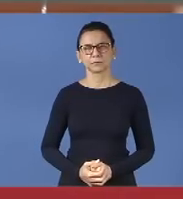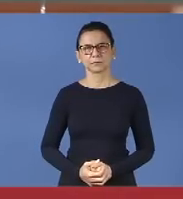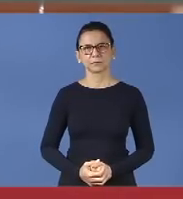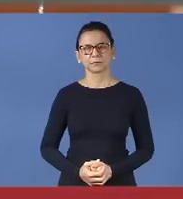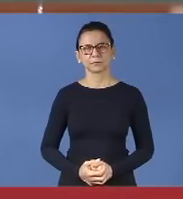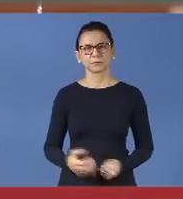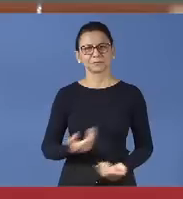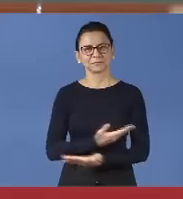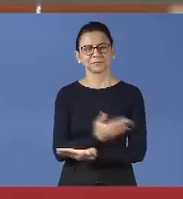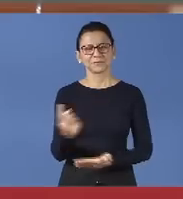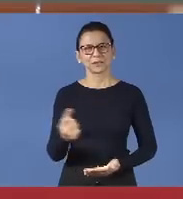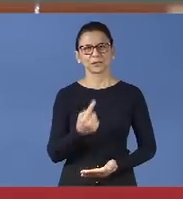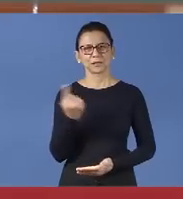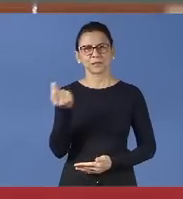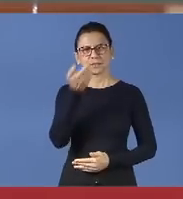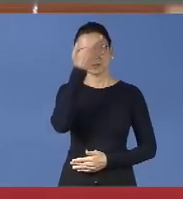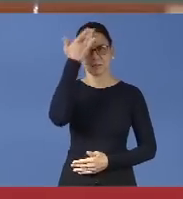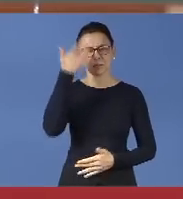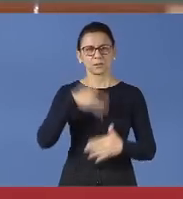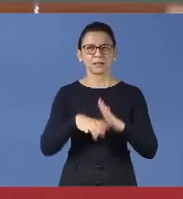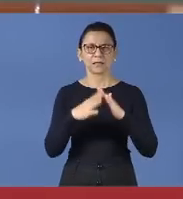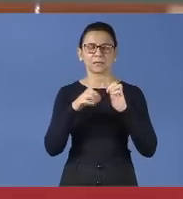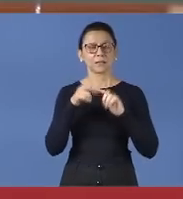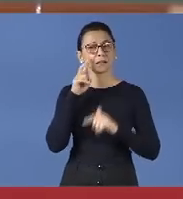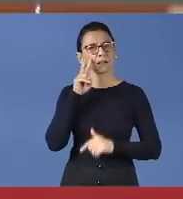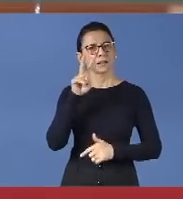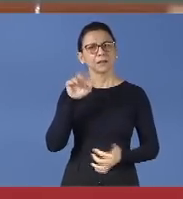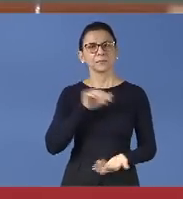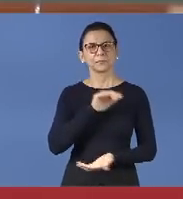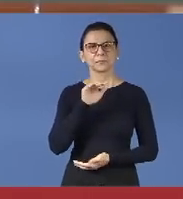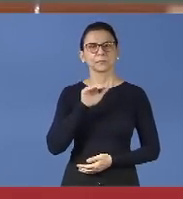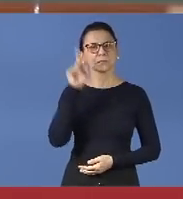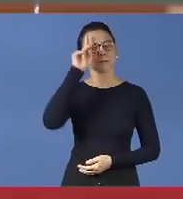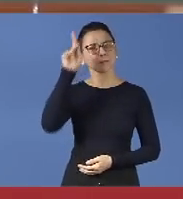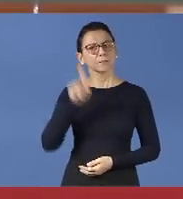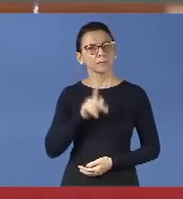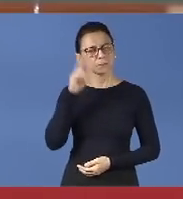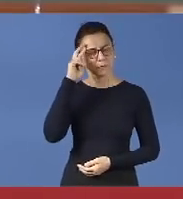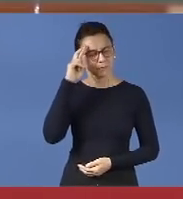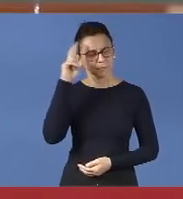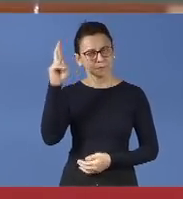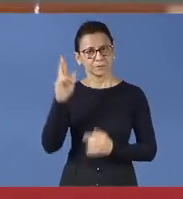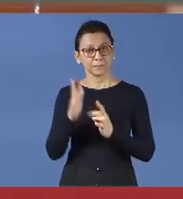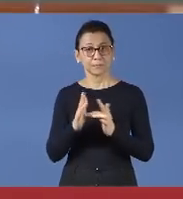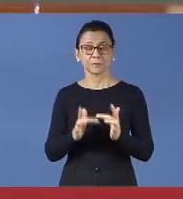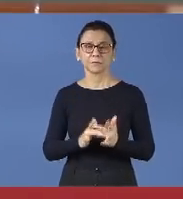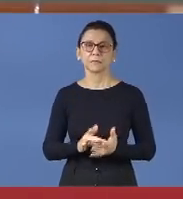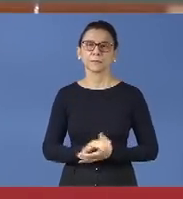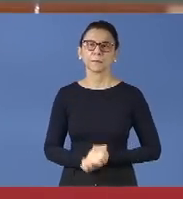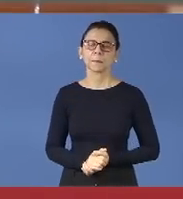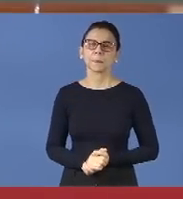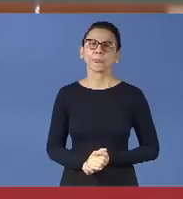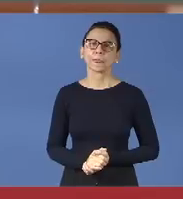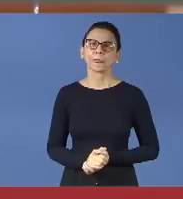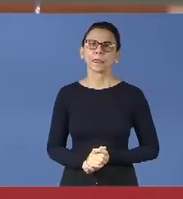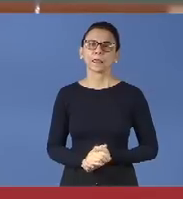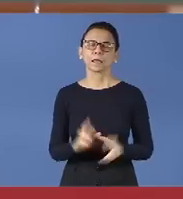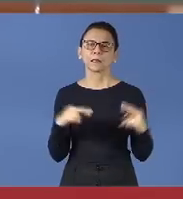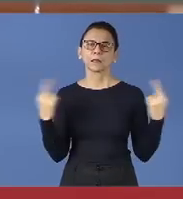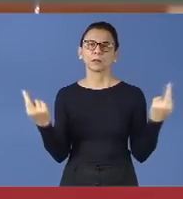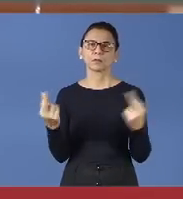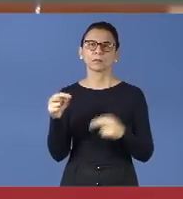Nós cumprimentamos os irmãos das igrejas que estão recebendo esta transmissão com a paz do Senhor Jesus. Nós estamos aqui,